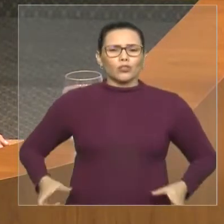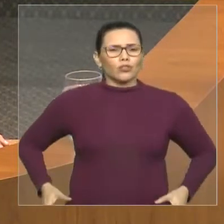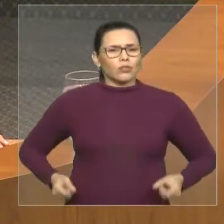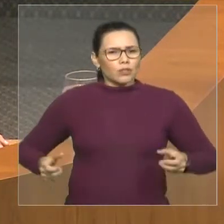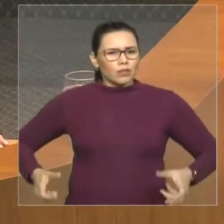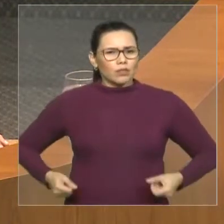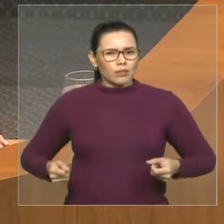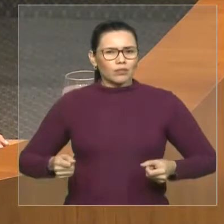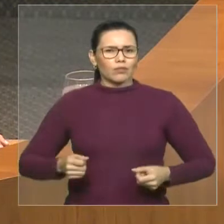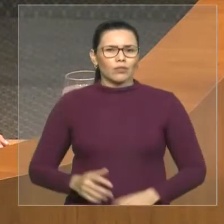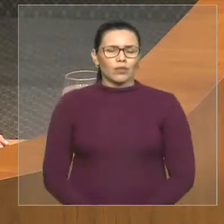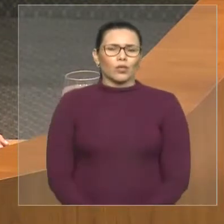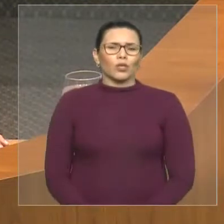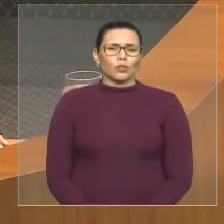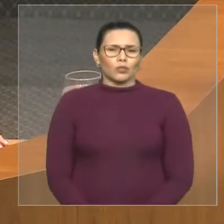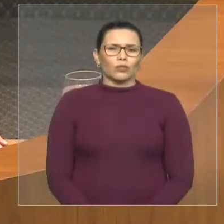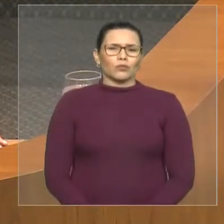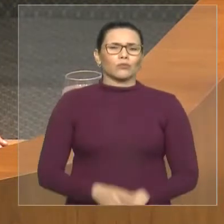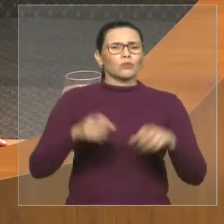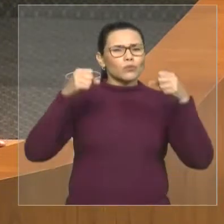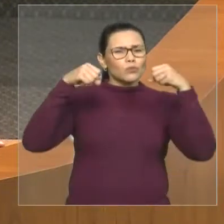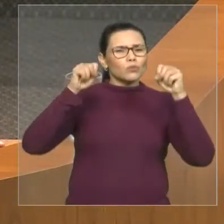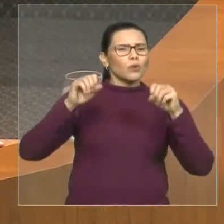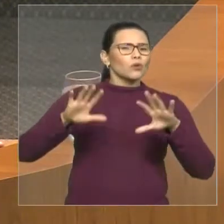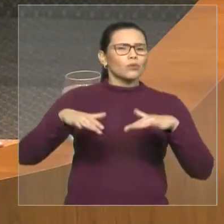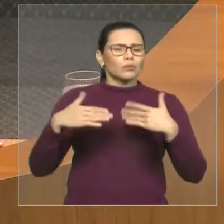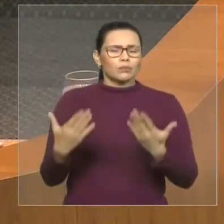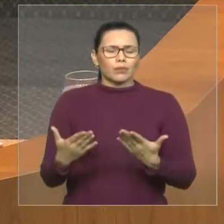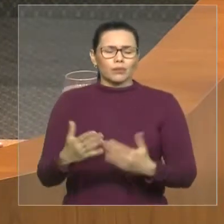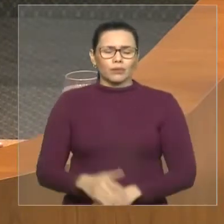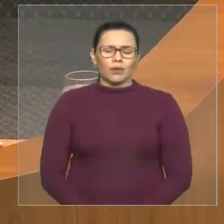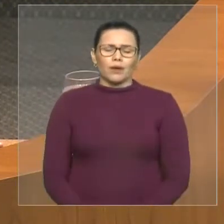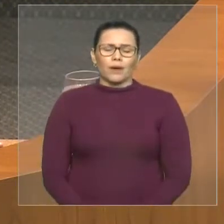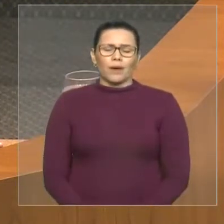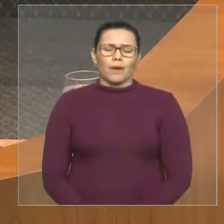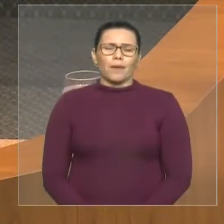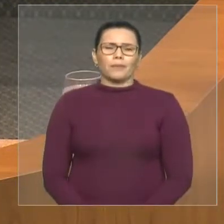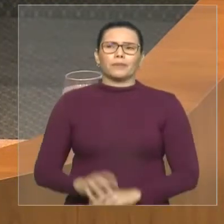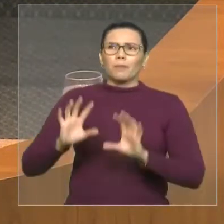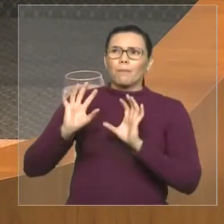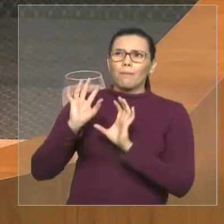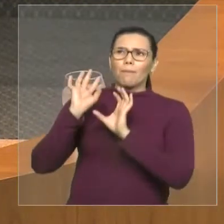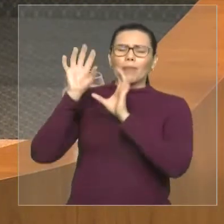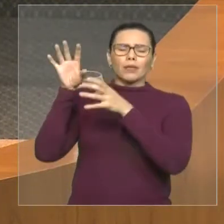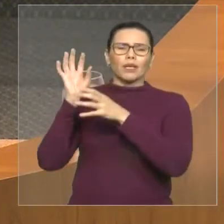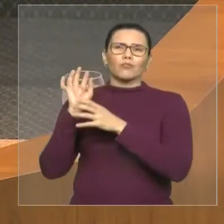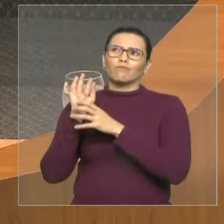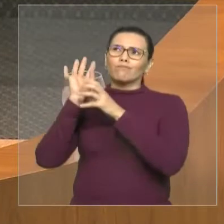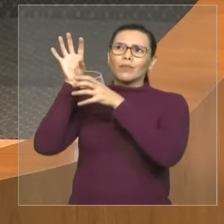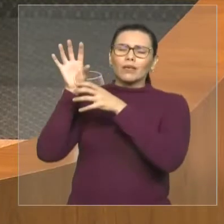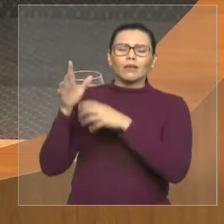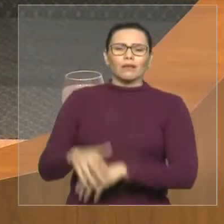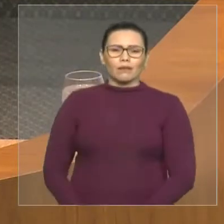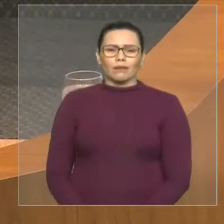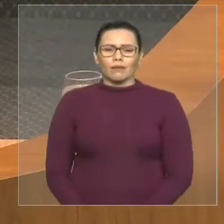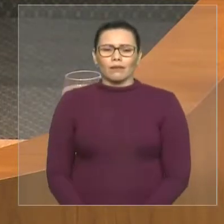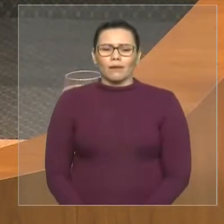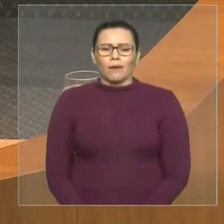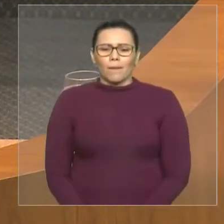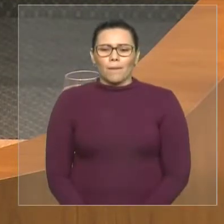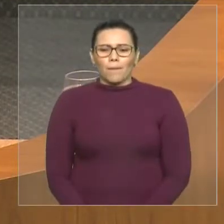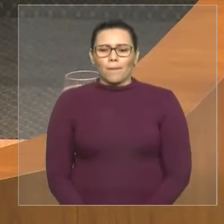Luís. Eles que vão participar agora em setembro de um evento esportivo representando o nosso Estado no âmbito